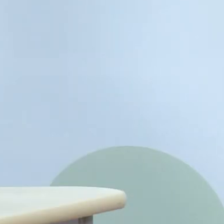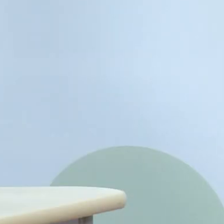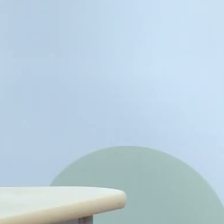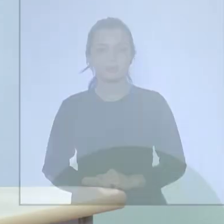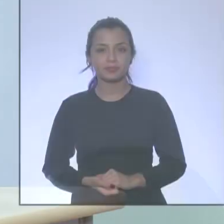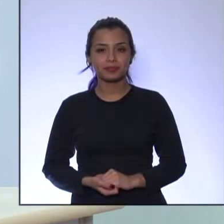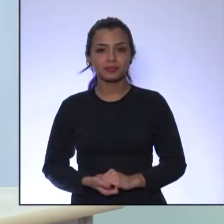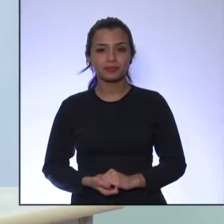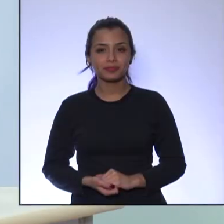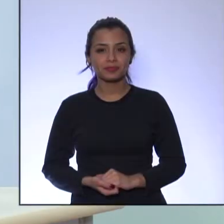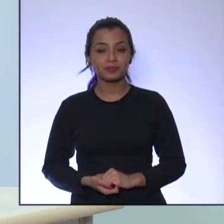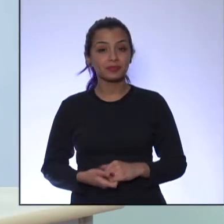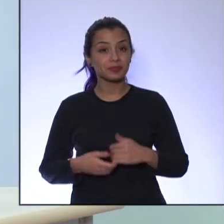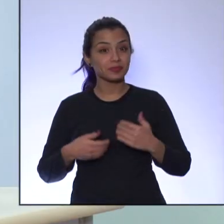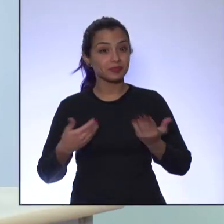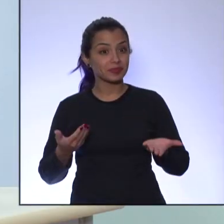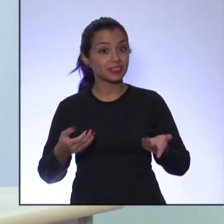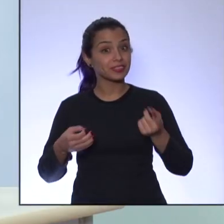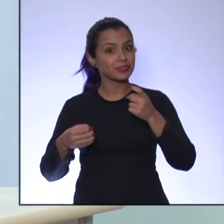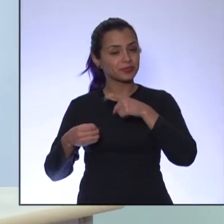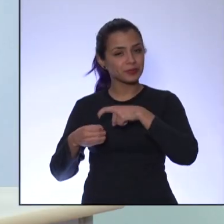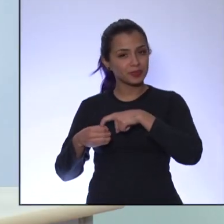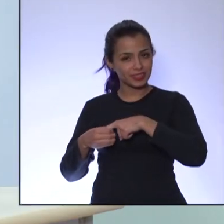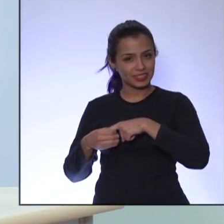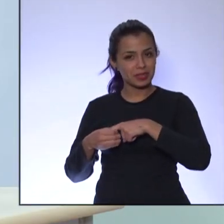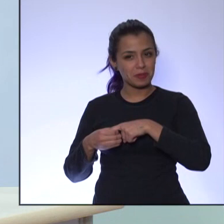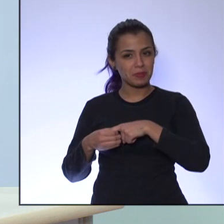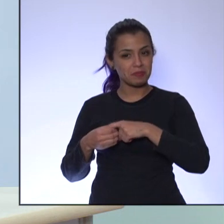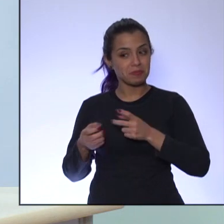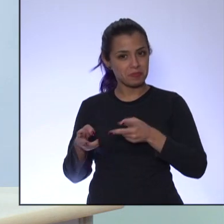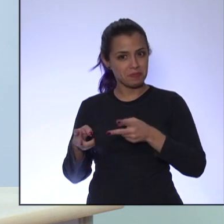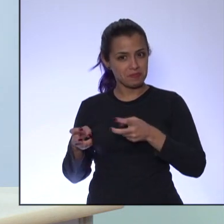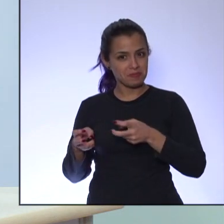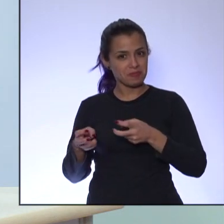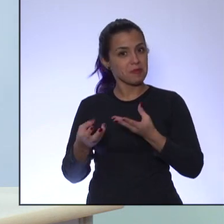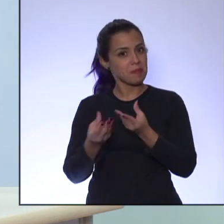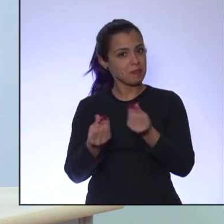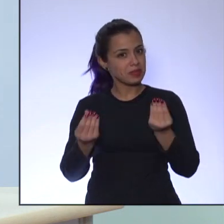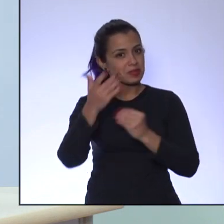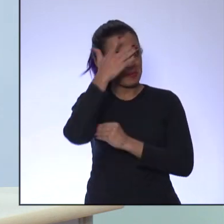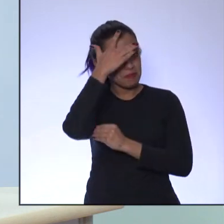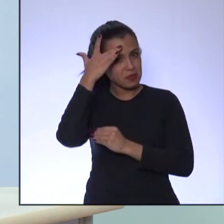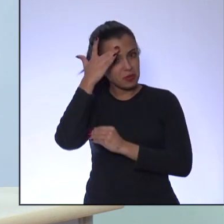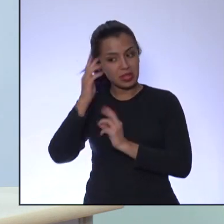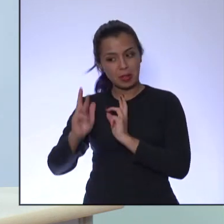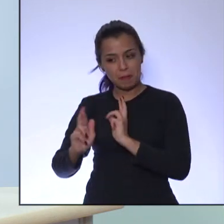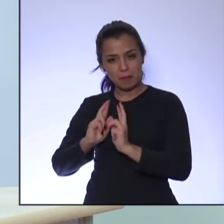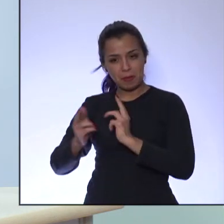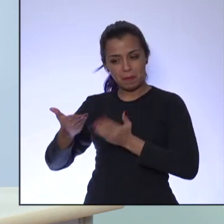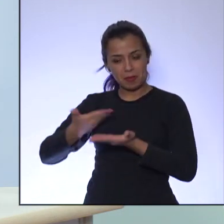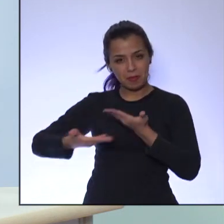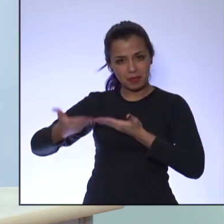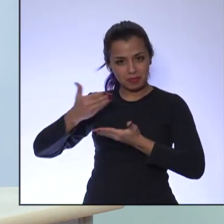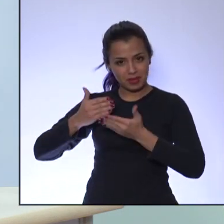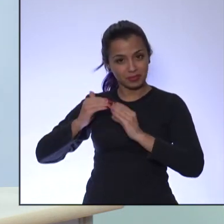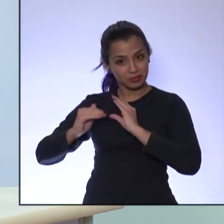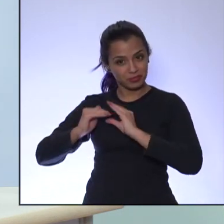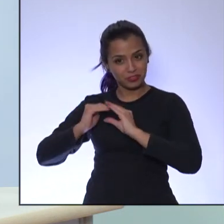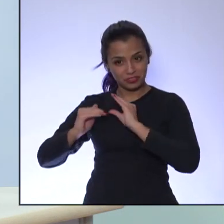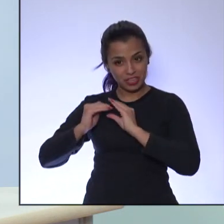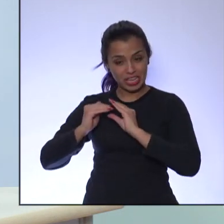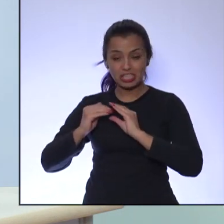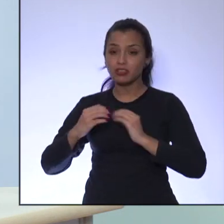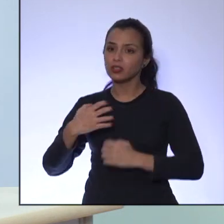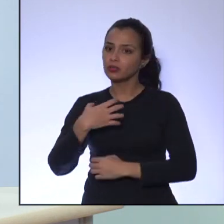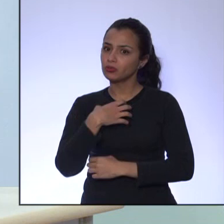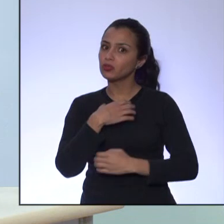Bom, estamos de volta aqui. A gente viu que o pessoal está escrevendo, está participando aí do chat, de uma forma responsável, né? Ressaltando